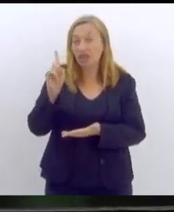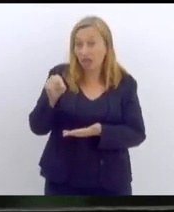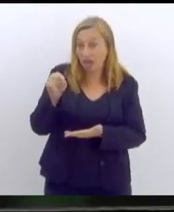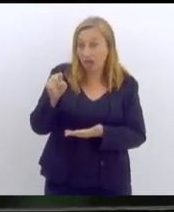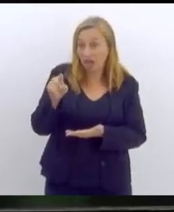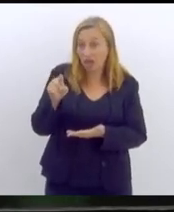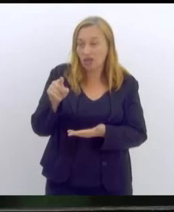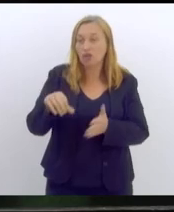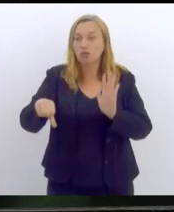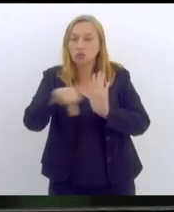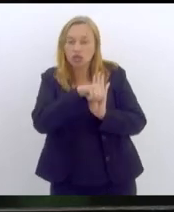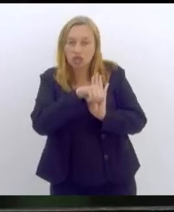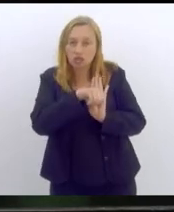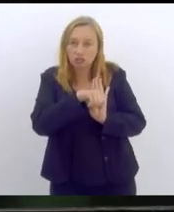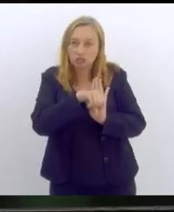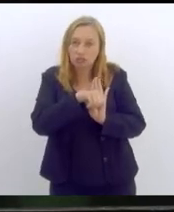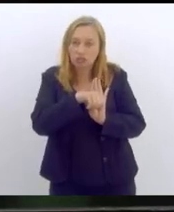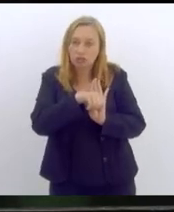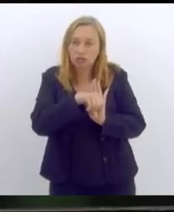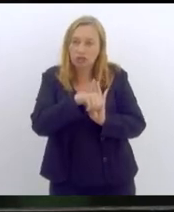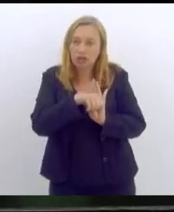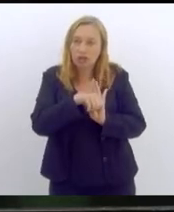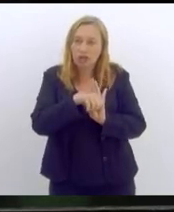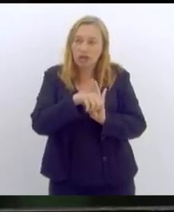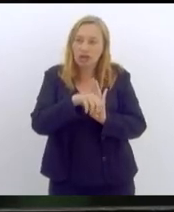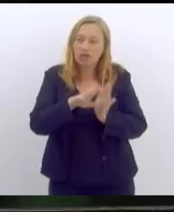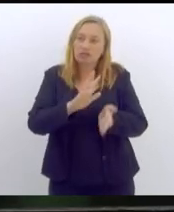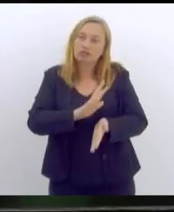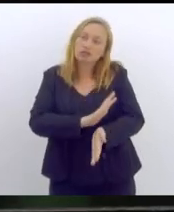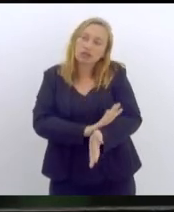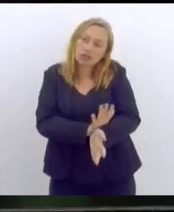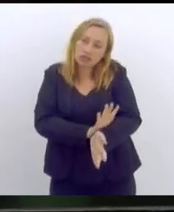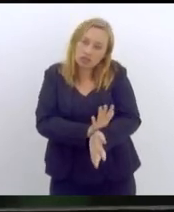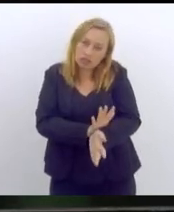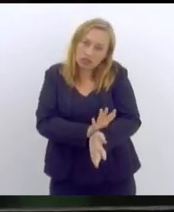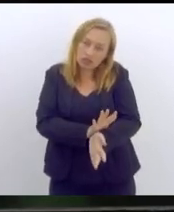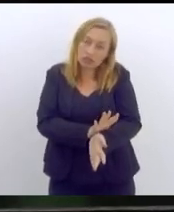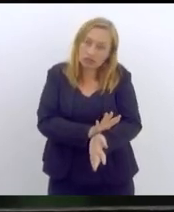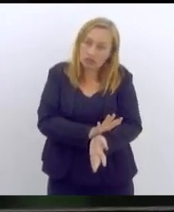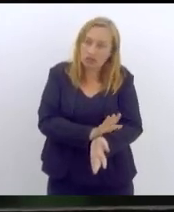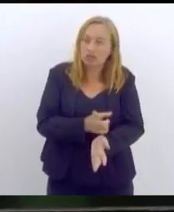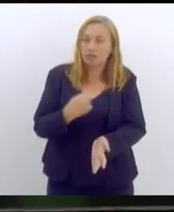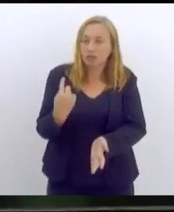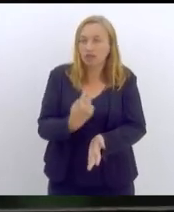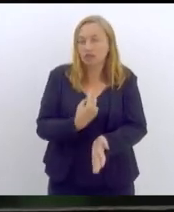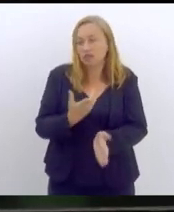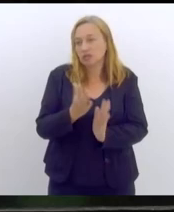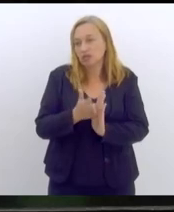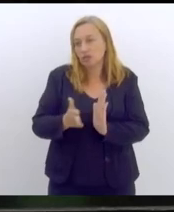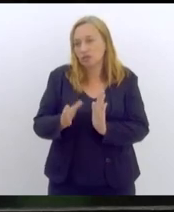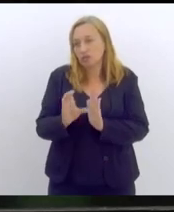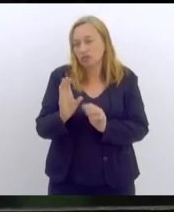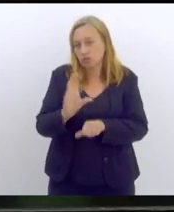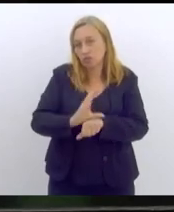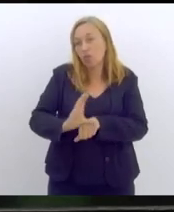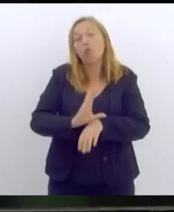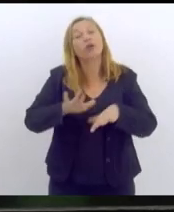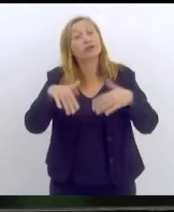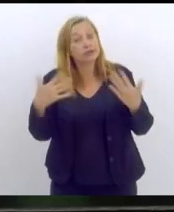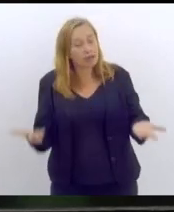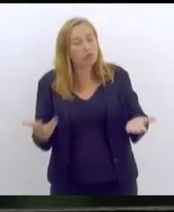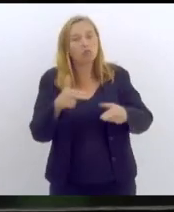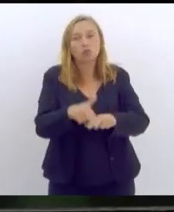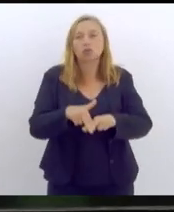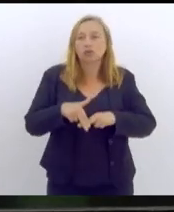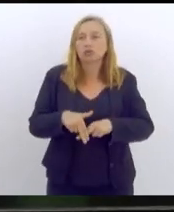um crime de racismo praticado, imprescritível, intolerável pela nossa ordem constitucional. Então, por